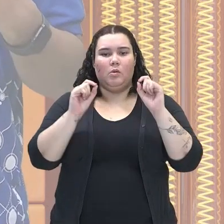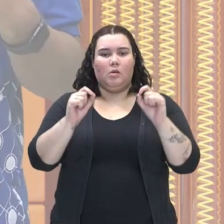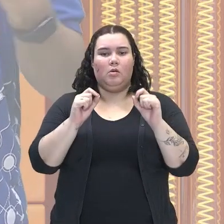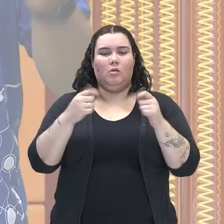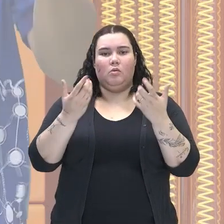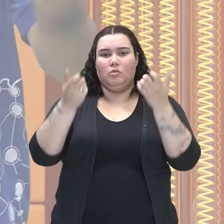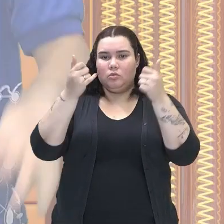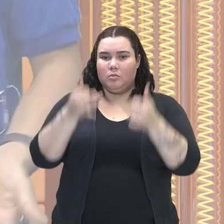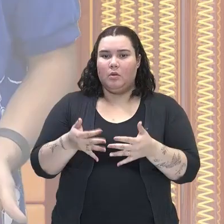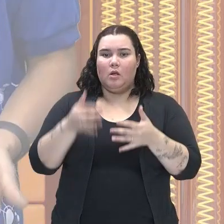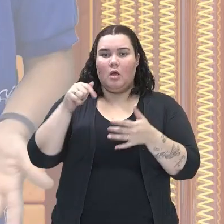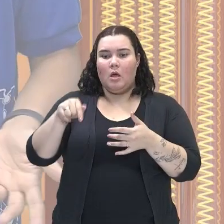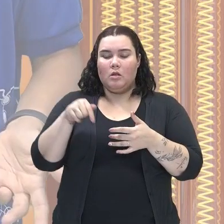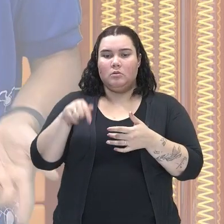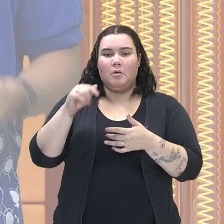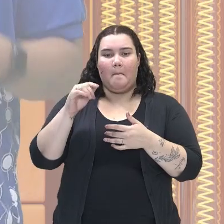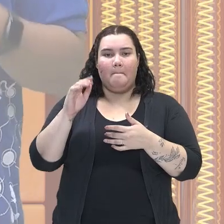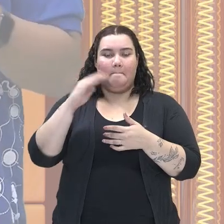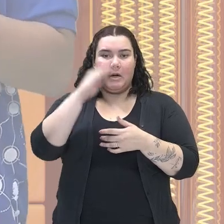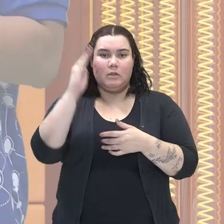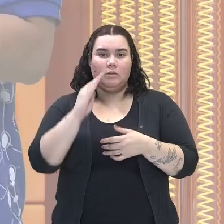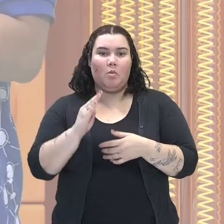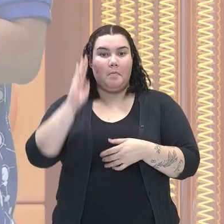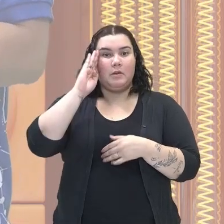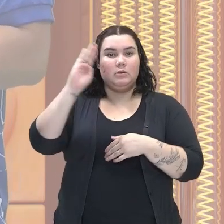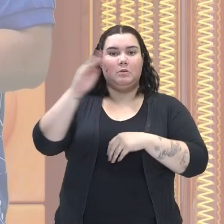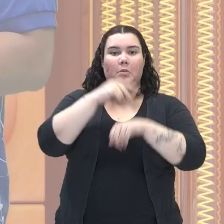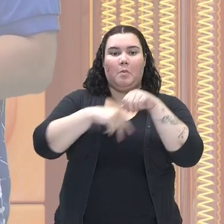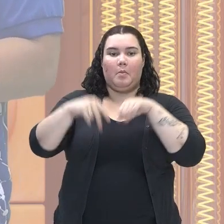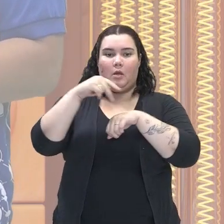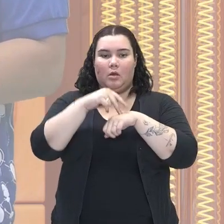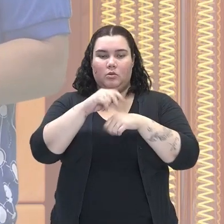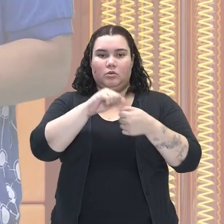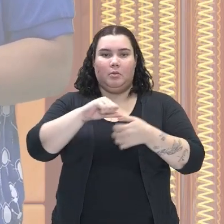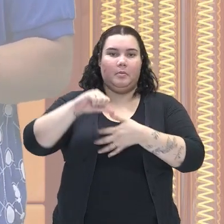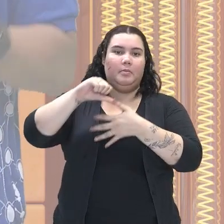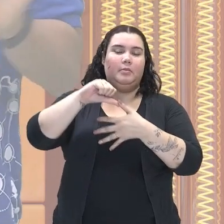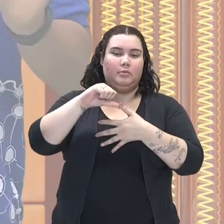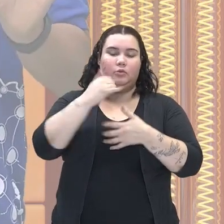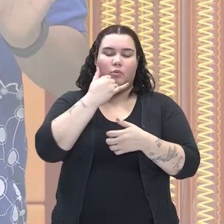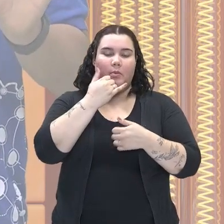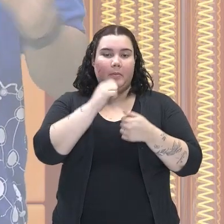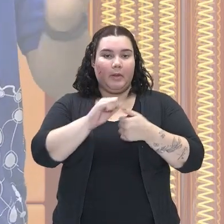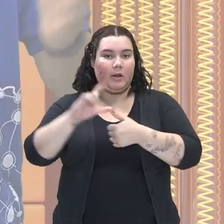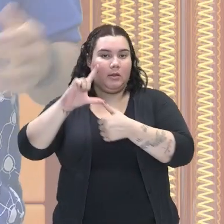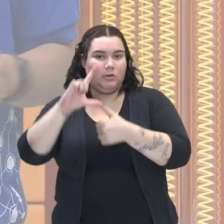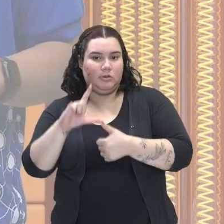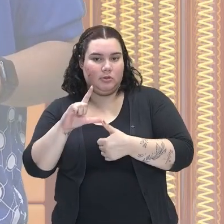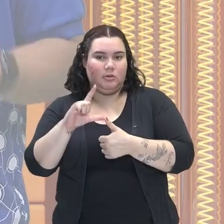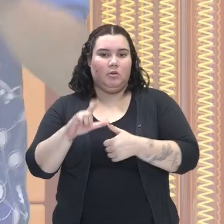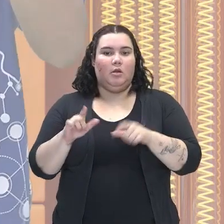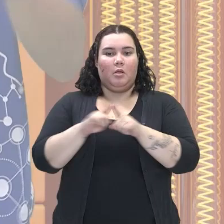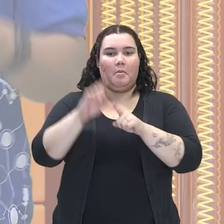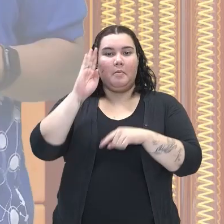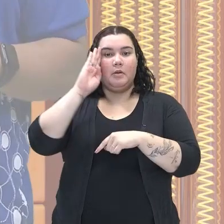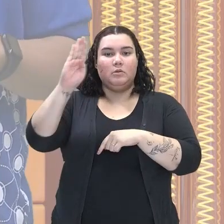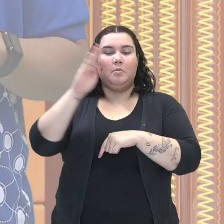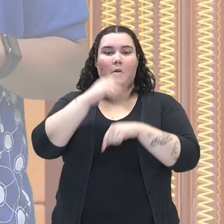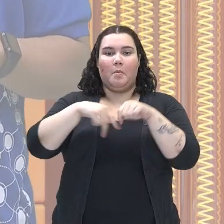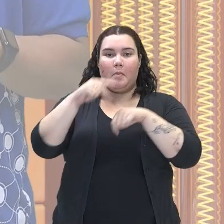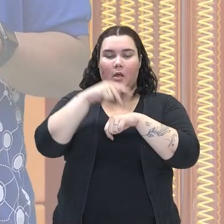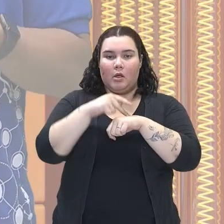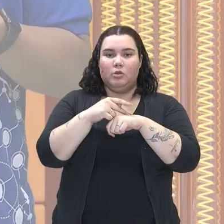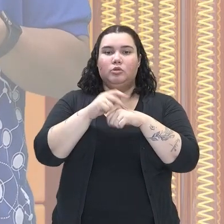fala o Brasil é o principal país da América Latina, o Brasil é o principal país do Mercosul, Não é querendo desmerecer os outros, é porque